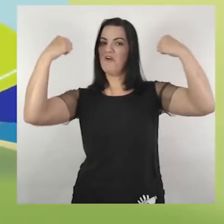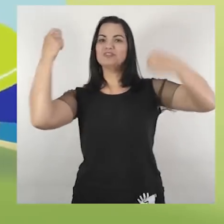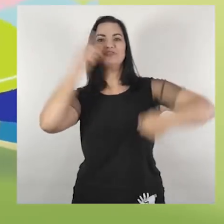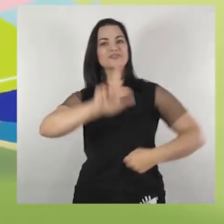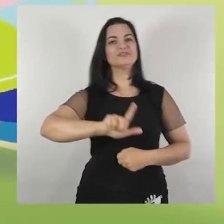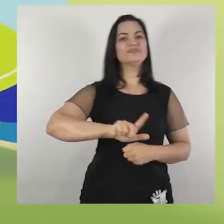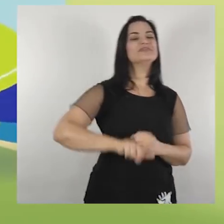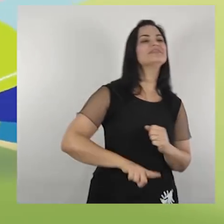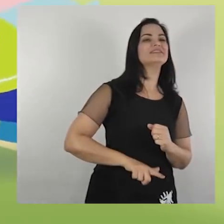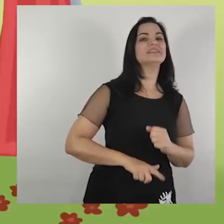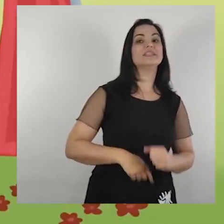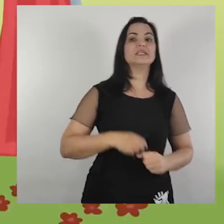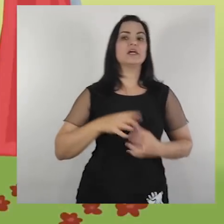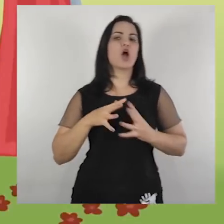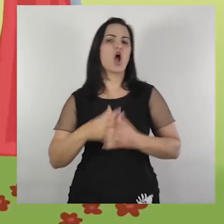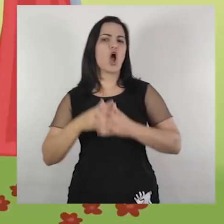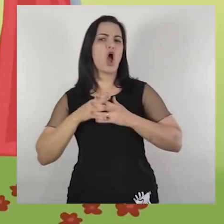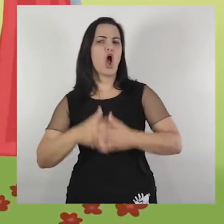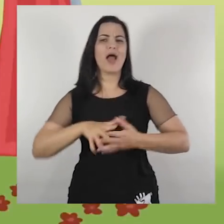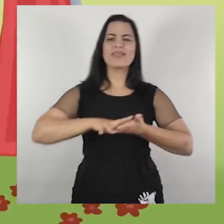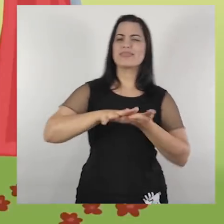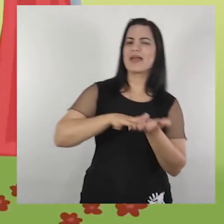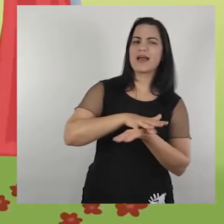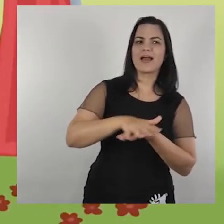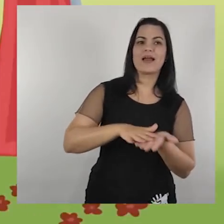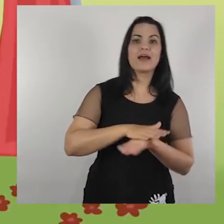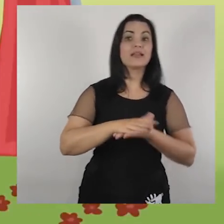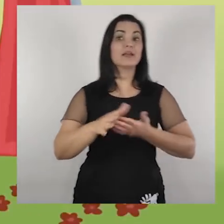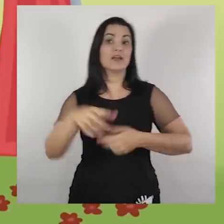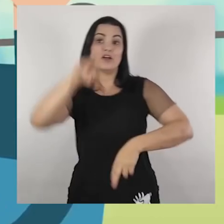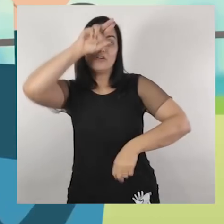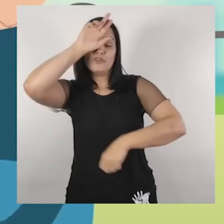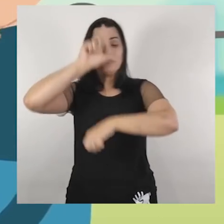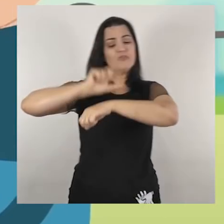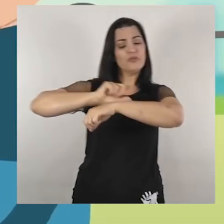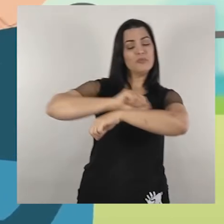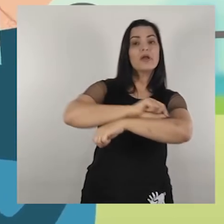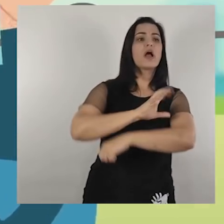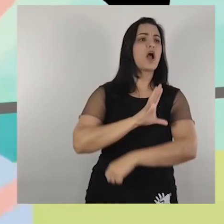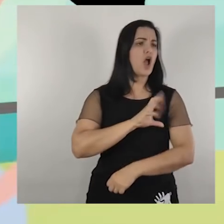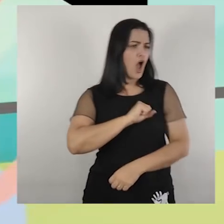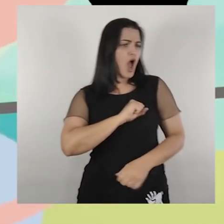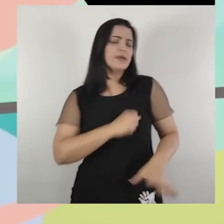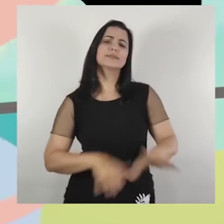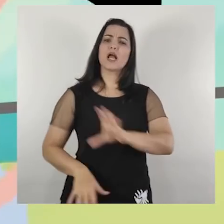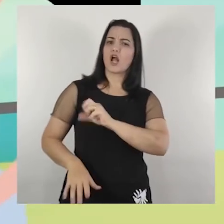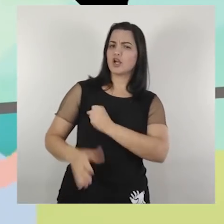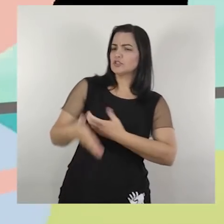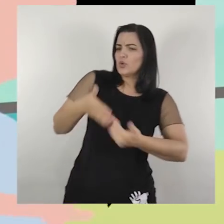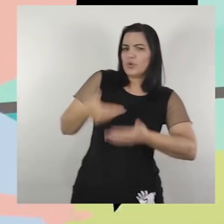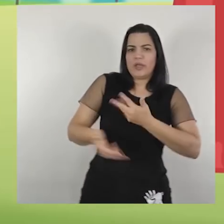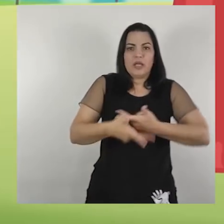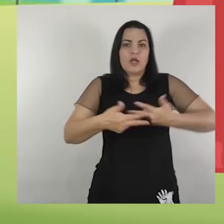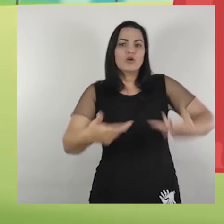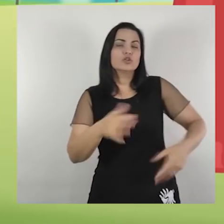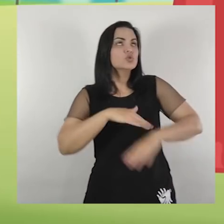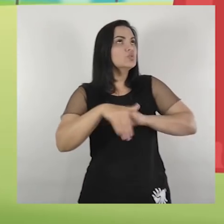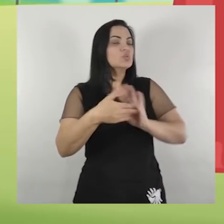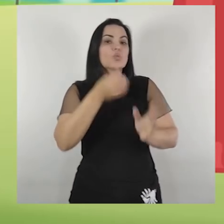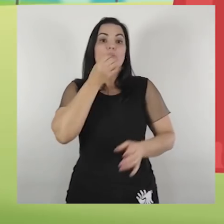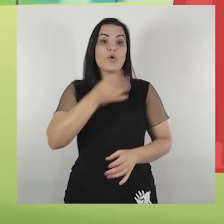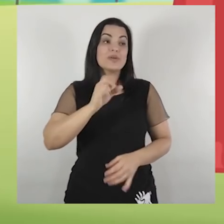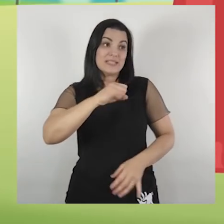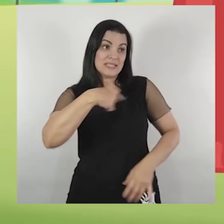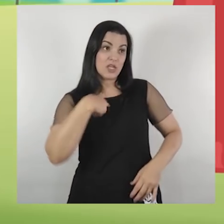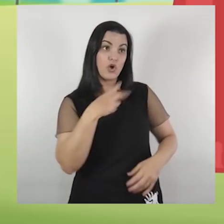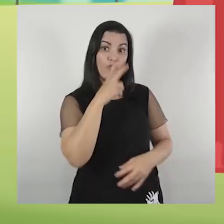Não tem complicação. Tudo é bom pra formiga. Pra formiga é comida. Tudo é bom. Se eu tivesse a